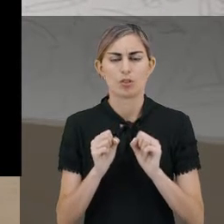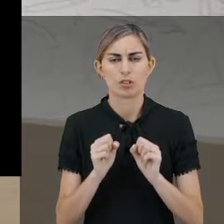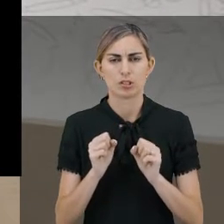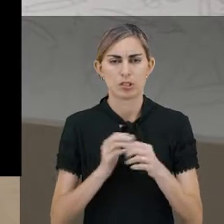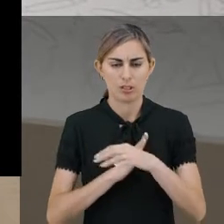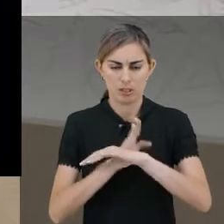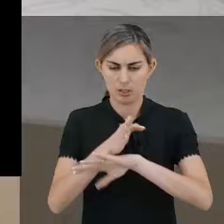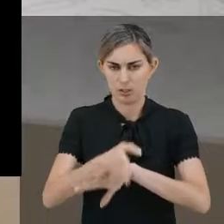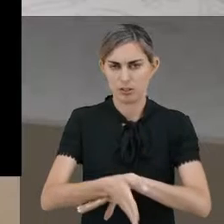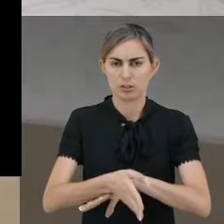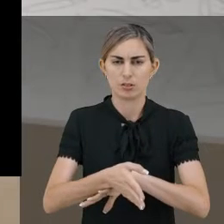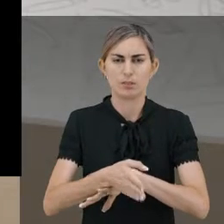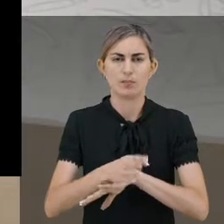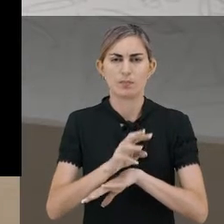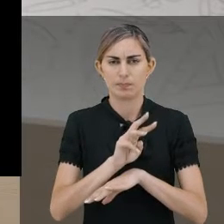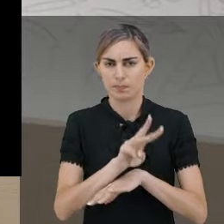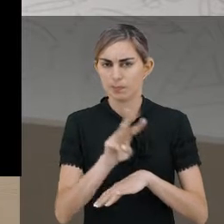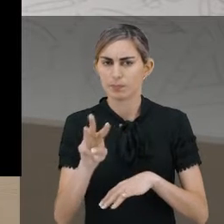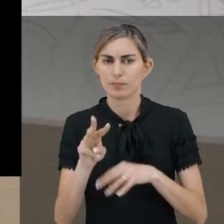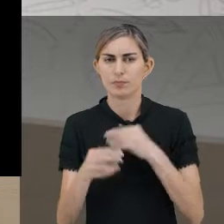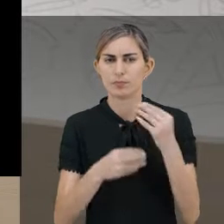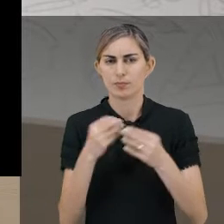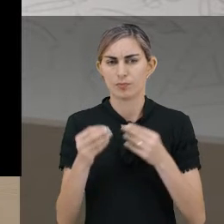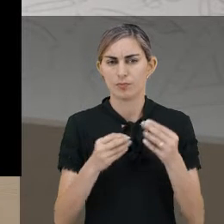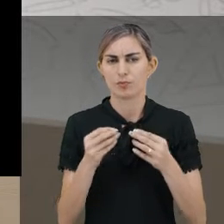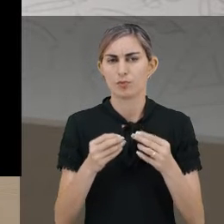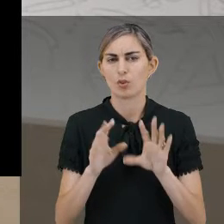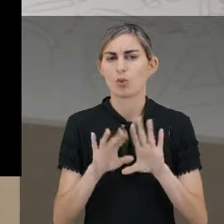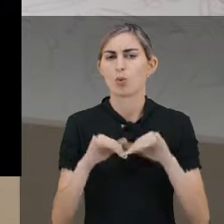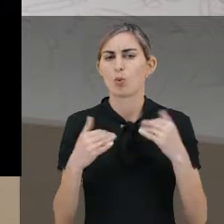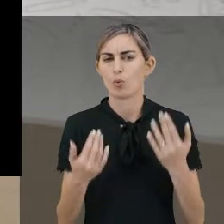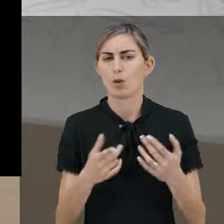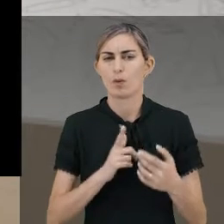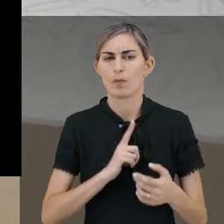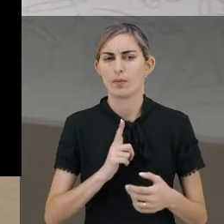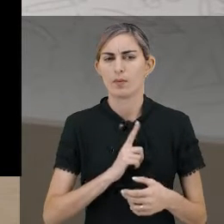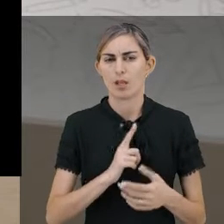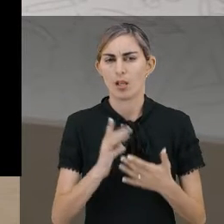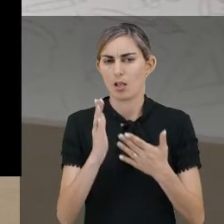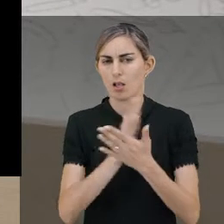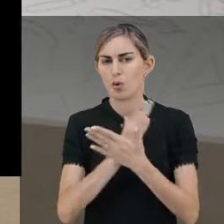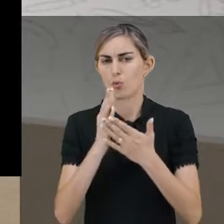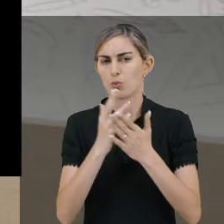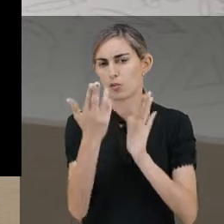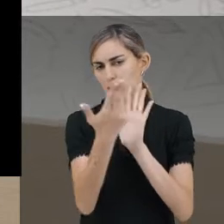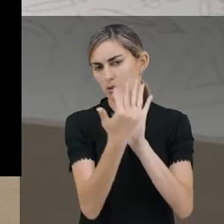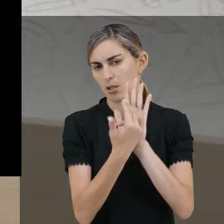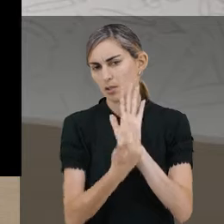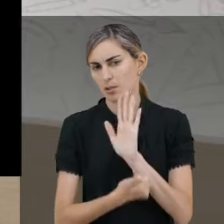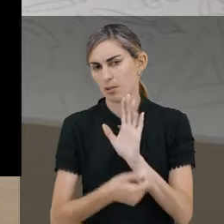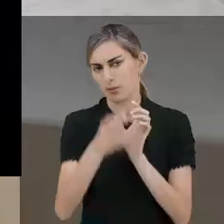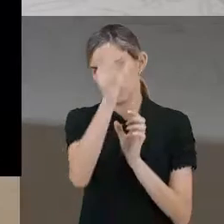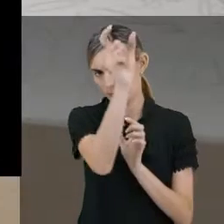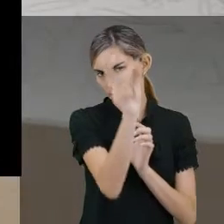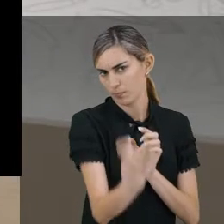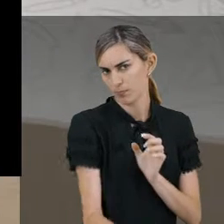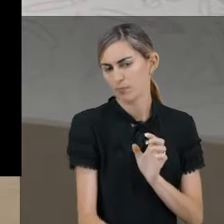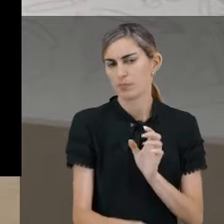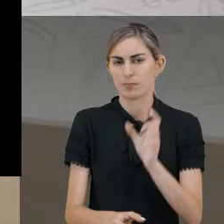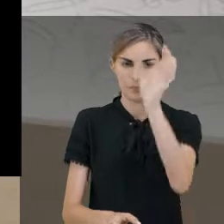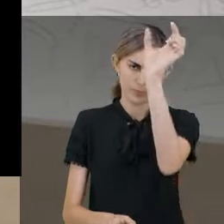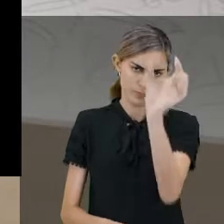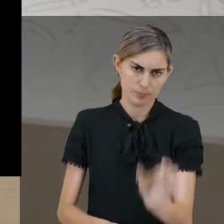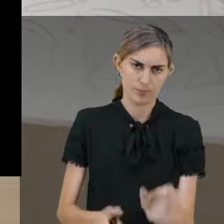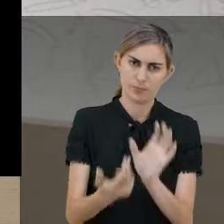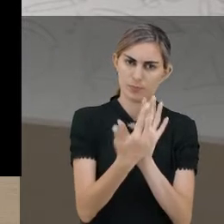poderíamos acessá-la aqui. Nossa aplicação, no qual possui algumas imagens na lateral